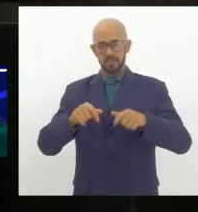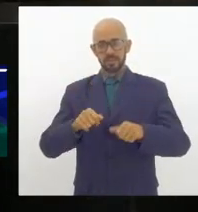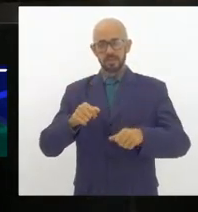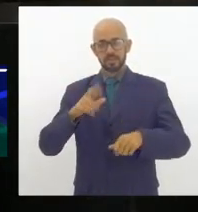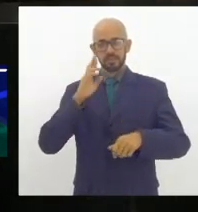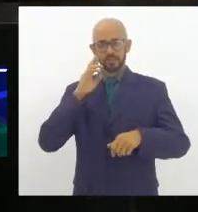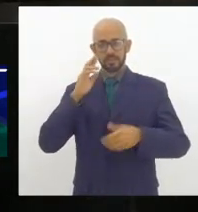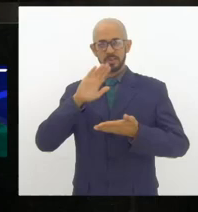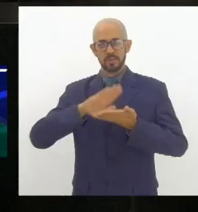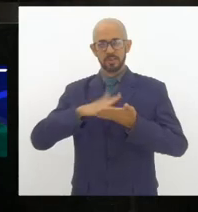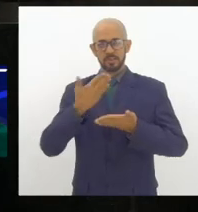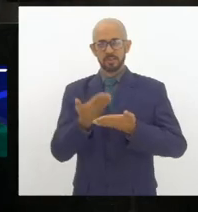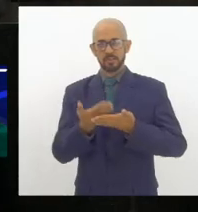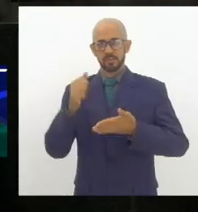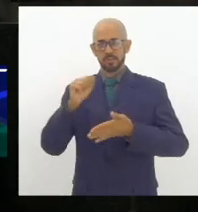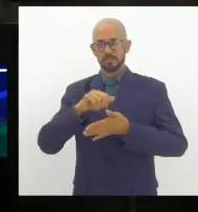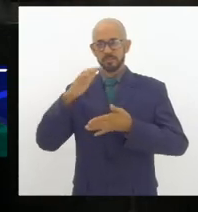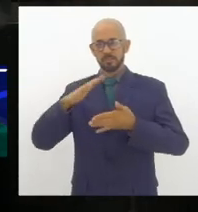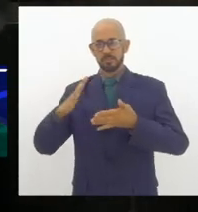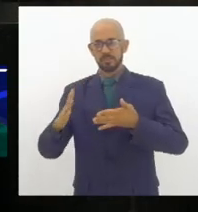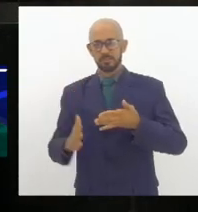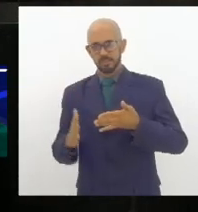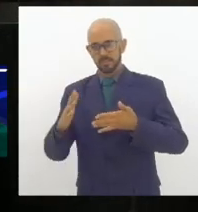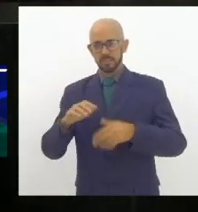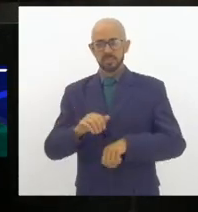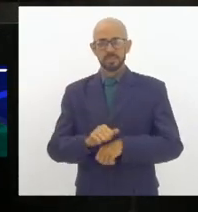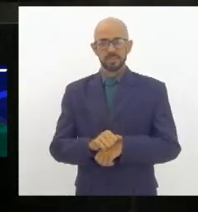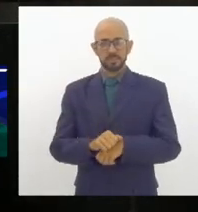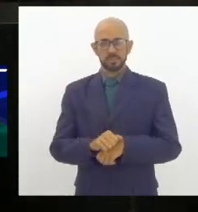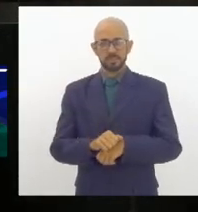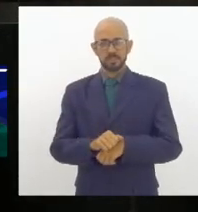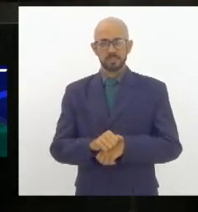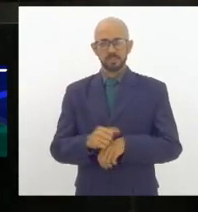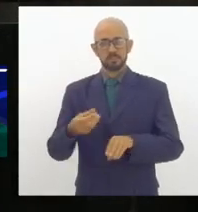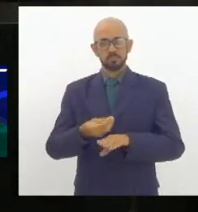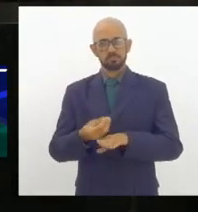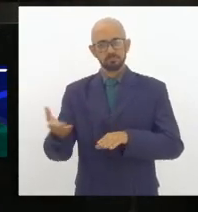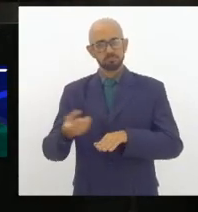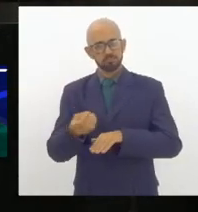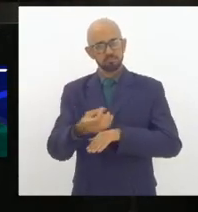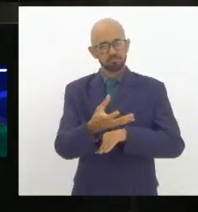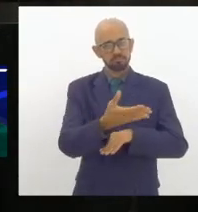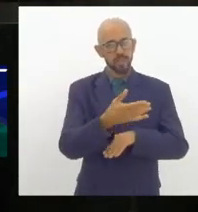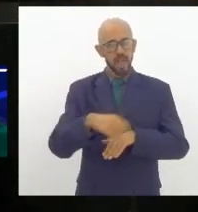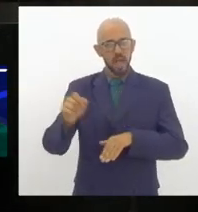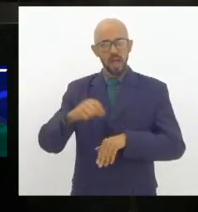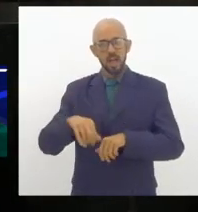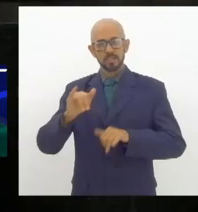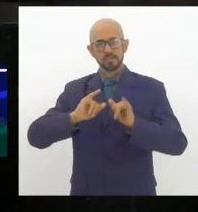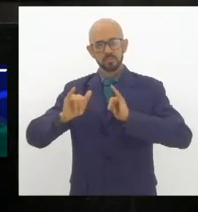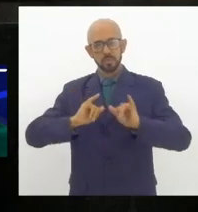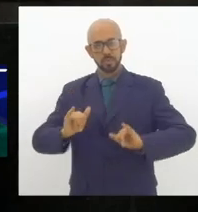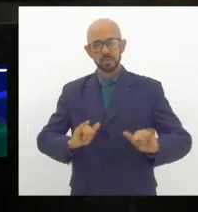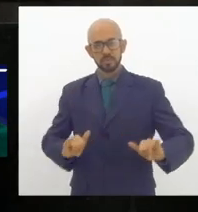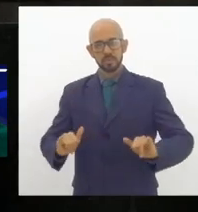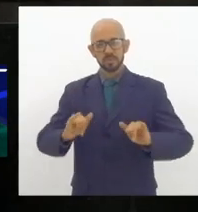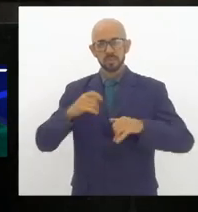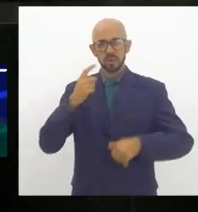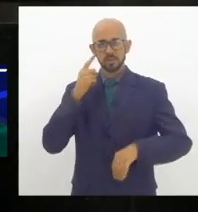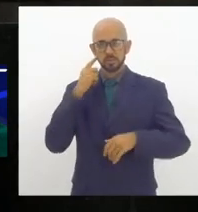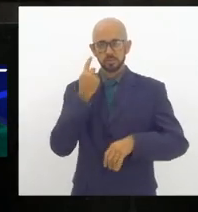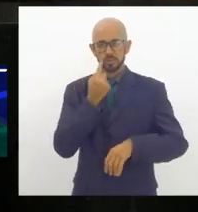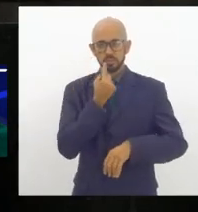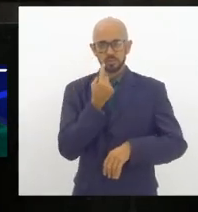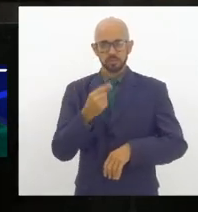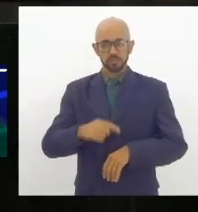chora intérprete da linguagem de libras que leva a nossa voz aos deficientes